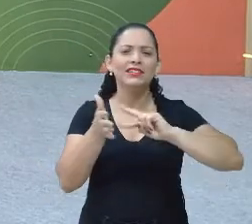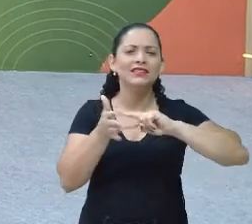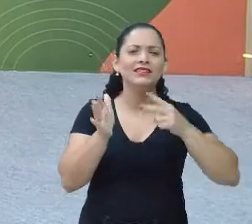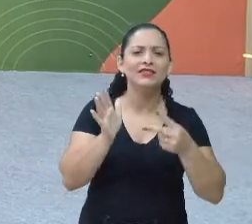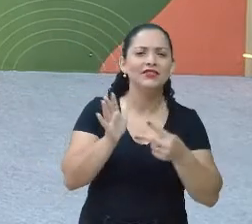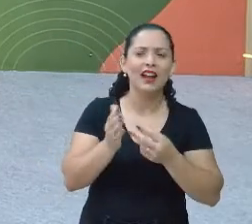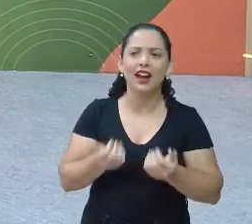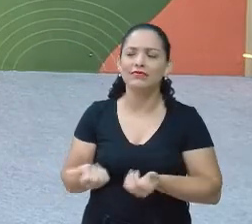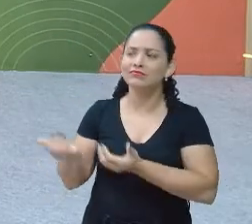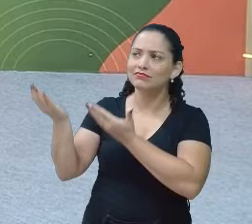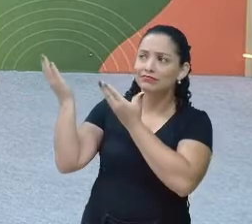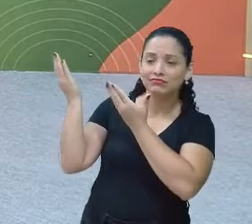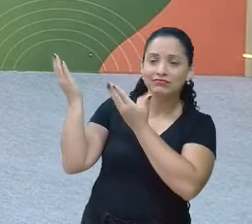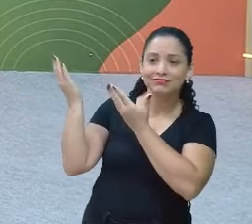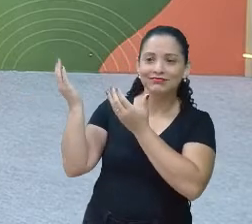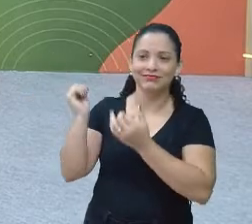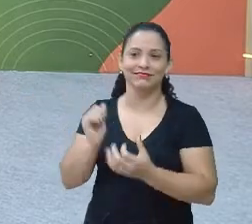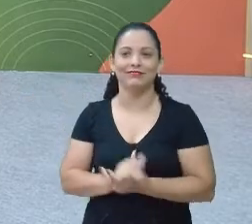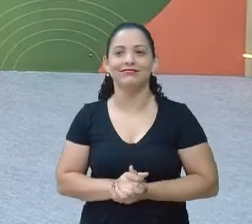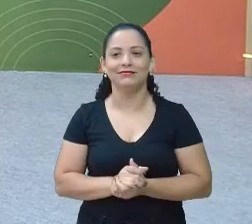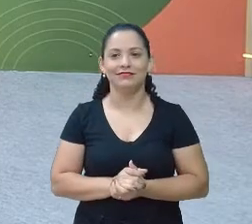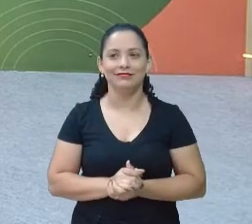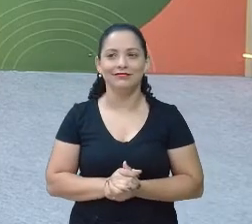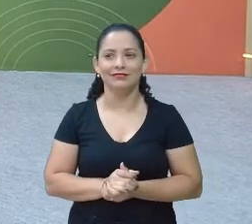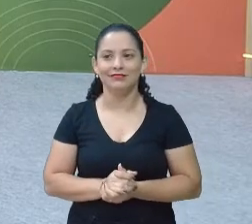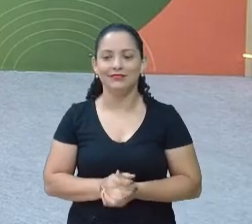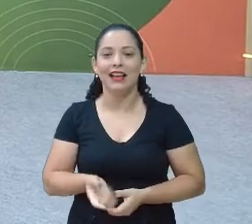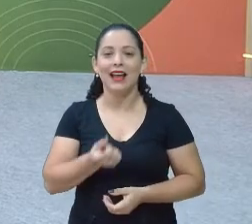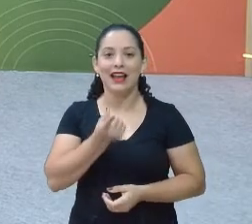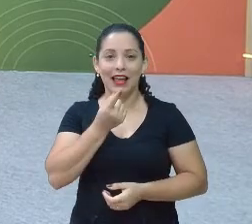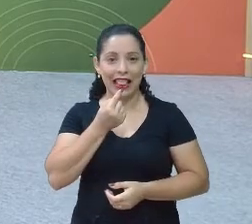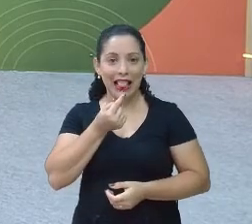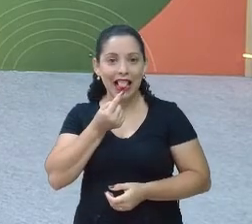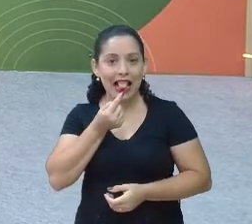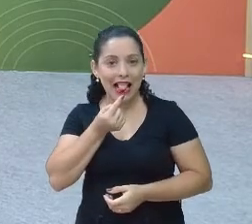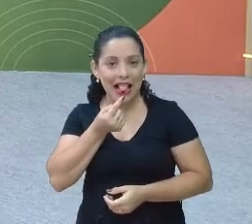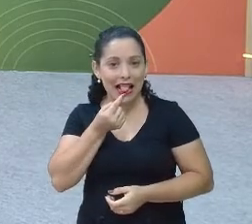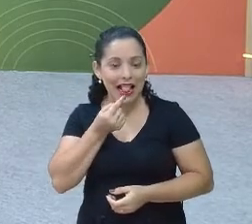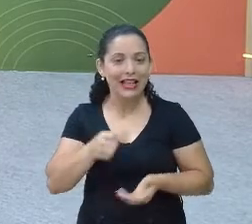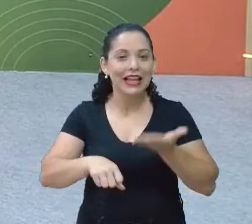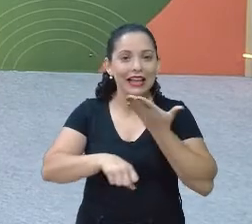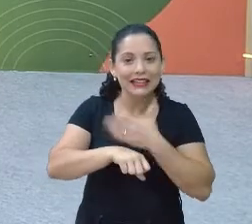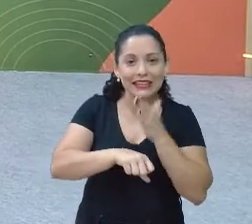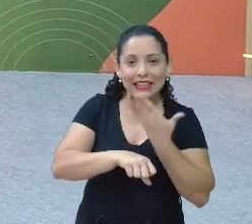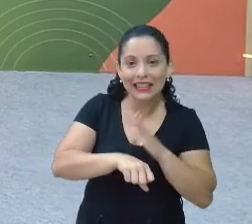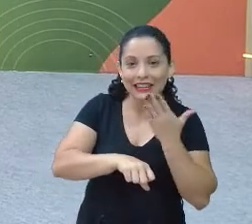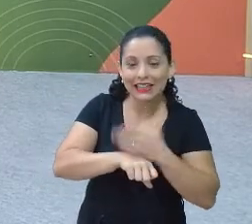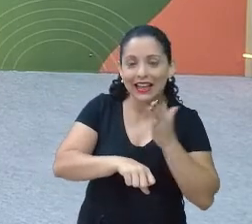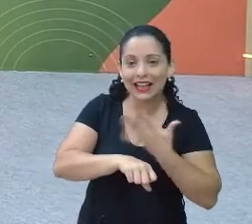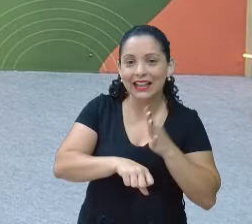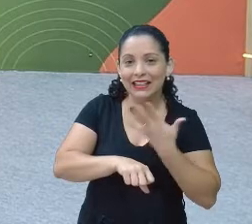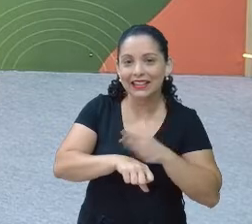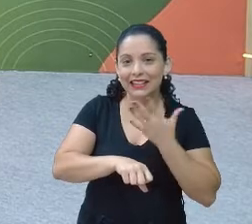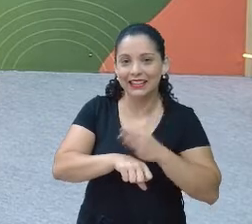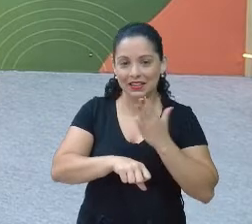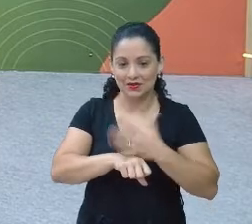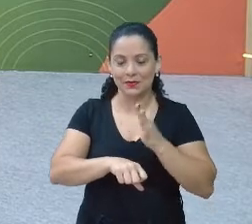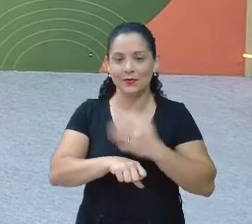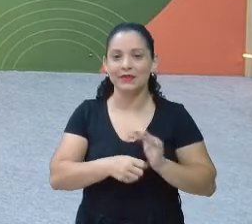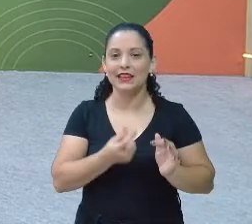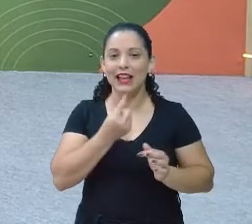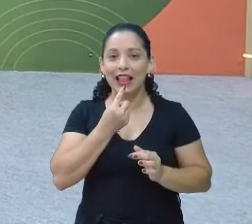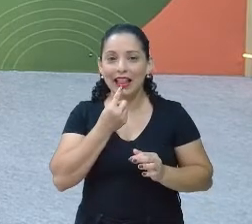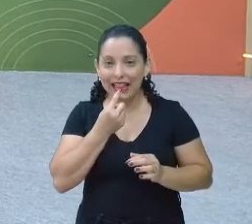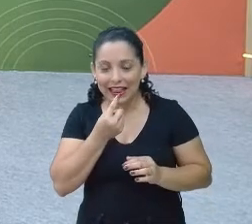de salsinha sem sal, vocês têm que botar a ponta da língua para fora, para falar assim, ó, só a ponta da